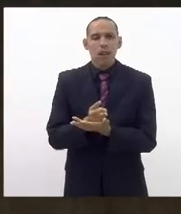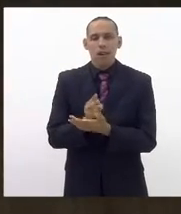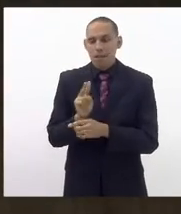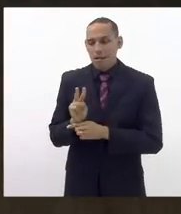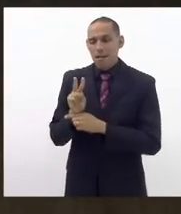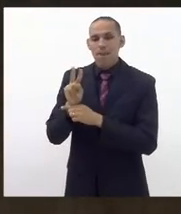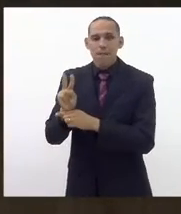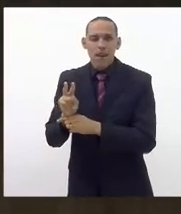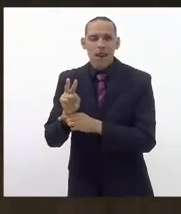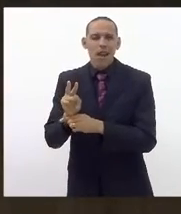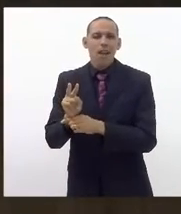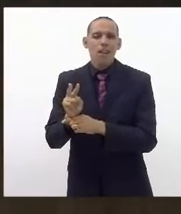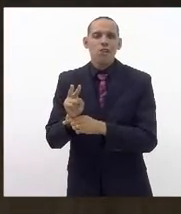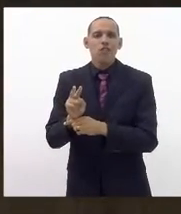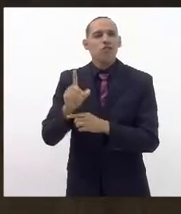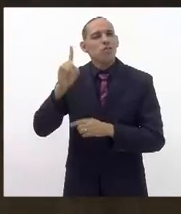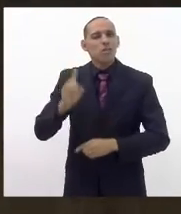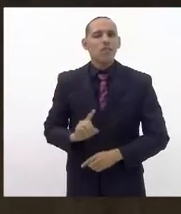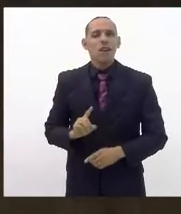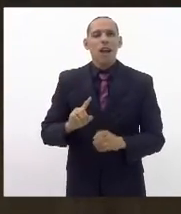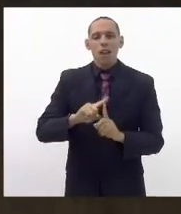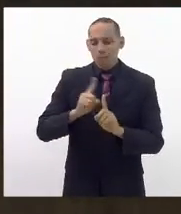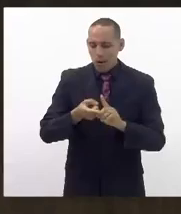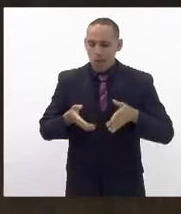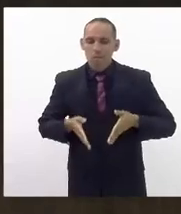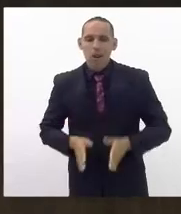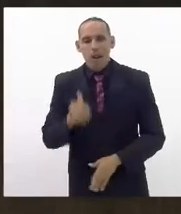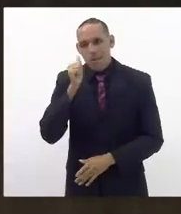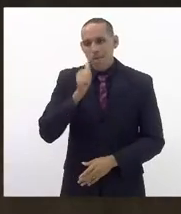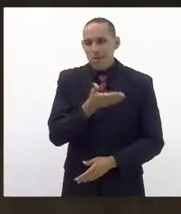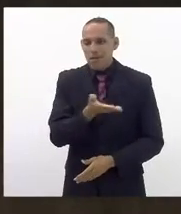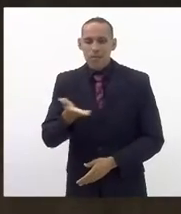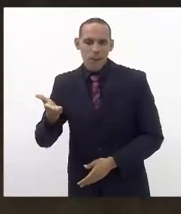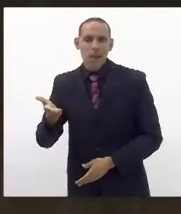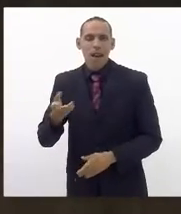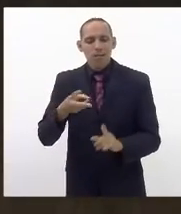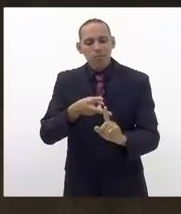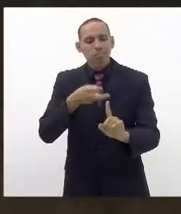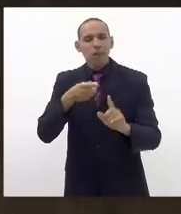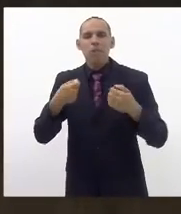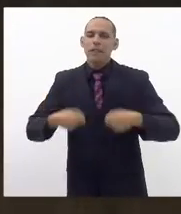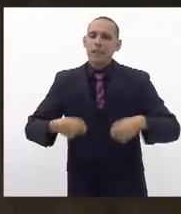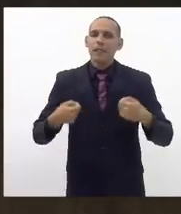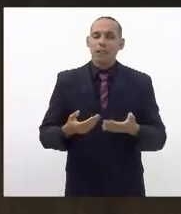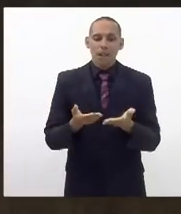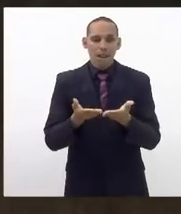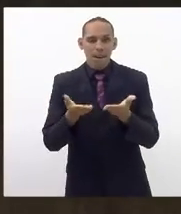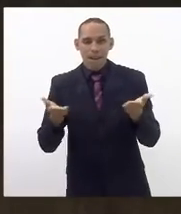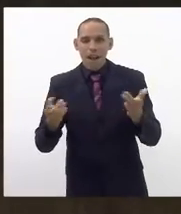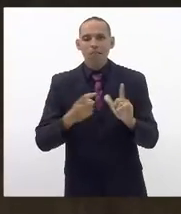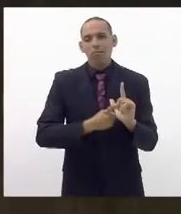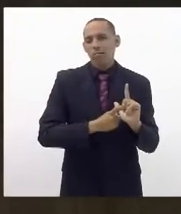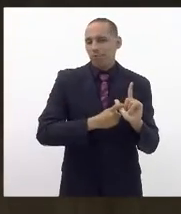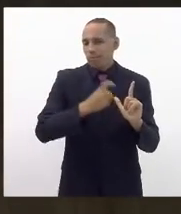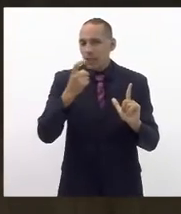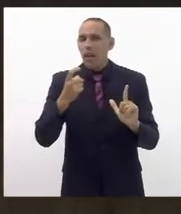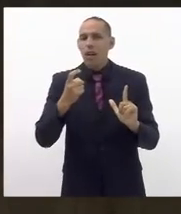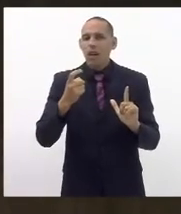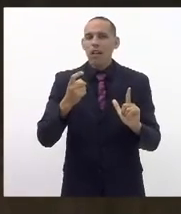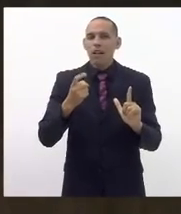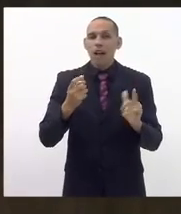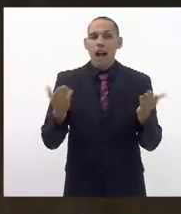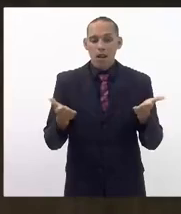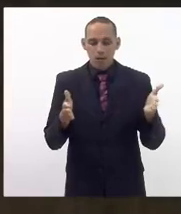direitos reprodutivos das nossas mulheres, que elas sejam reconhecidas na sua autonomia diante de um